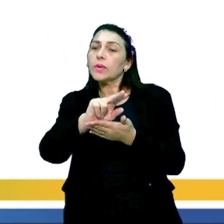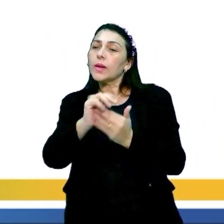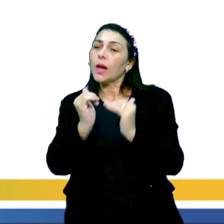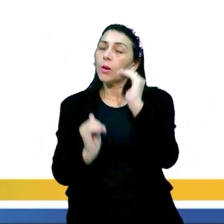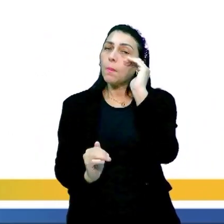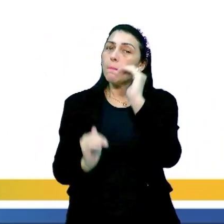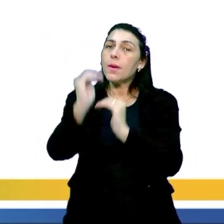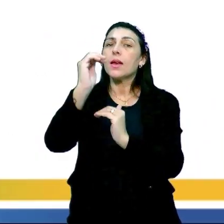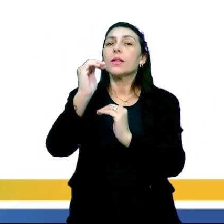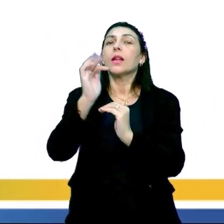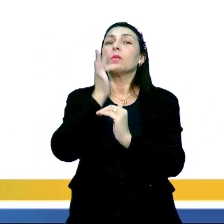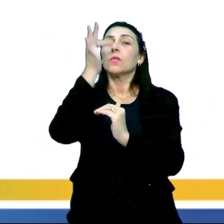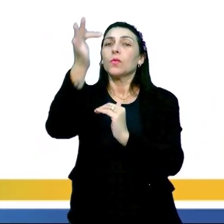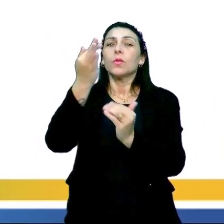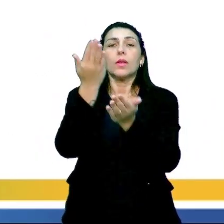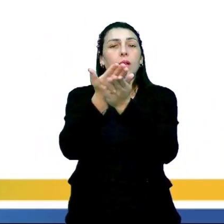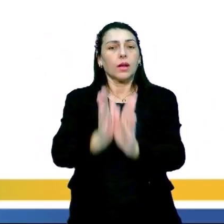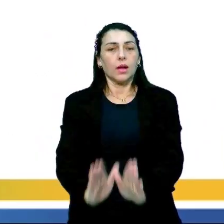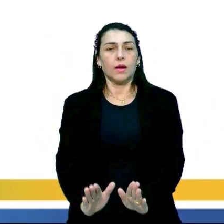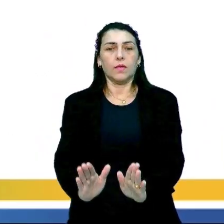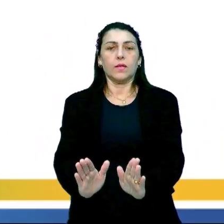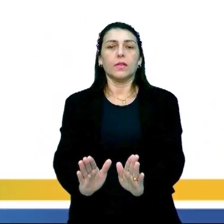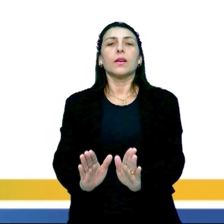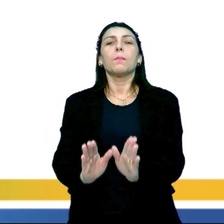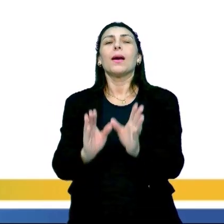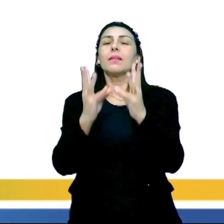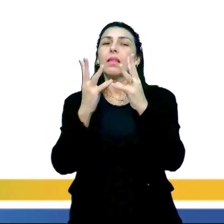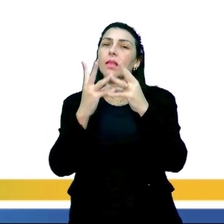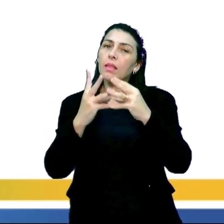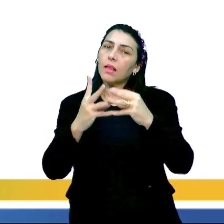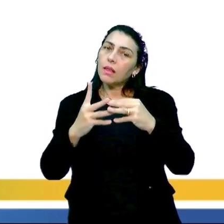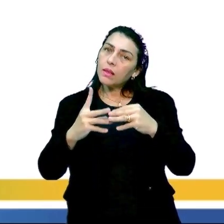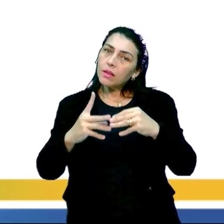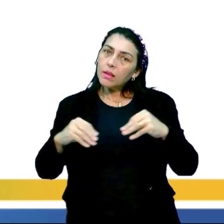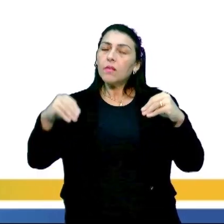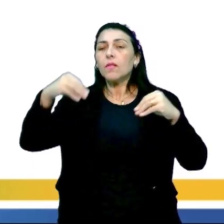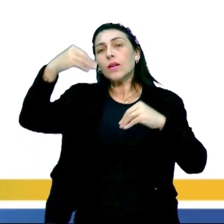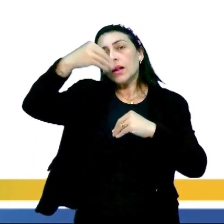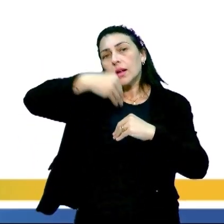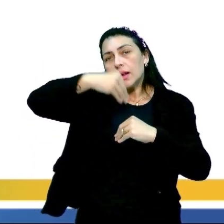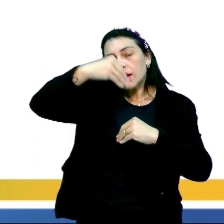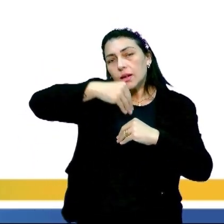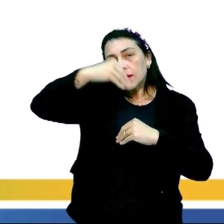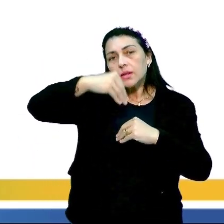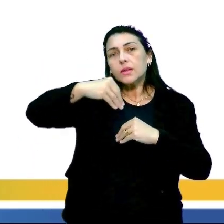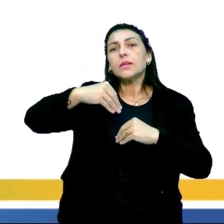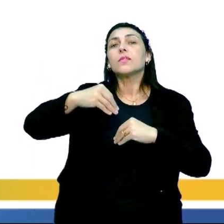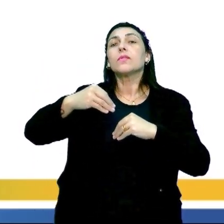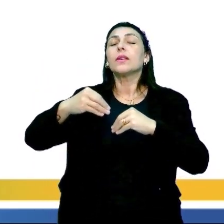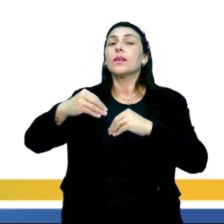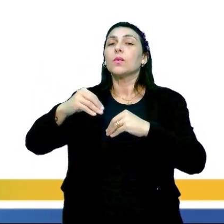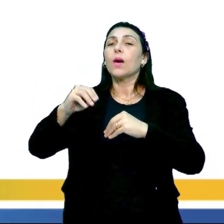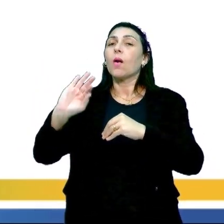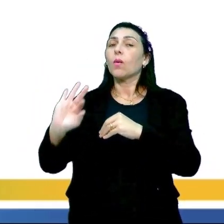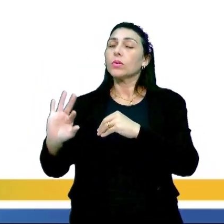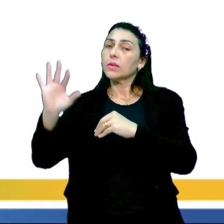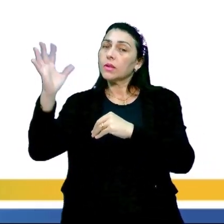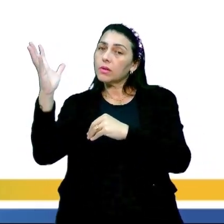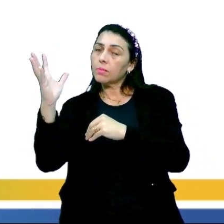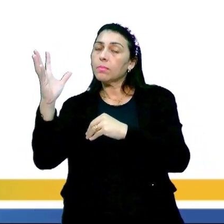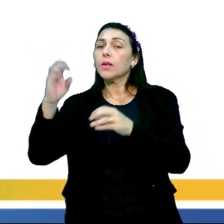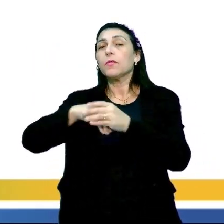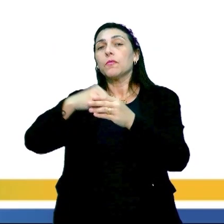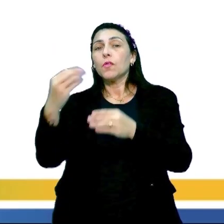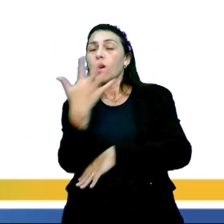serem extintas. Elas ficam mais suscetíveis, elas ficam mais vulneráveis a fatores externos a essa